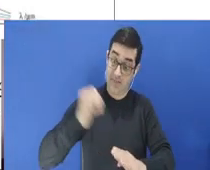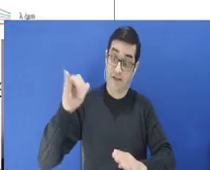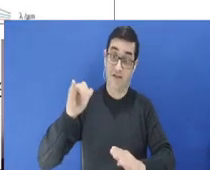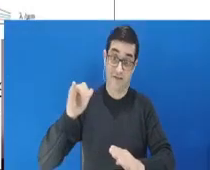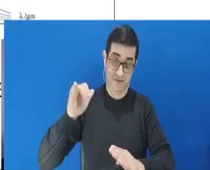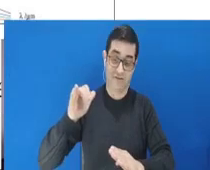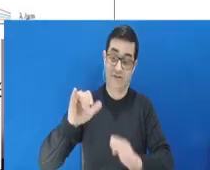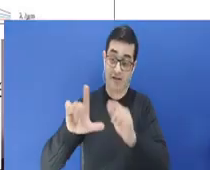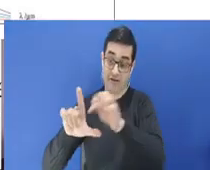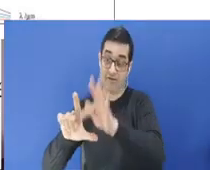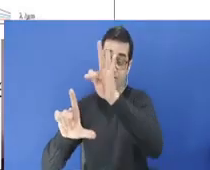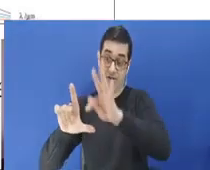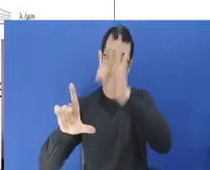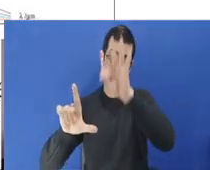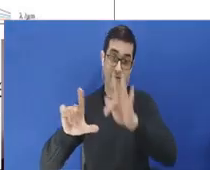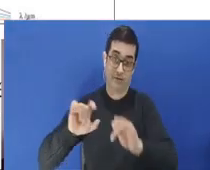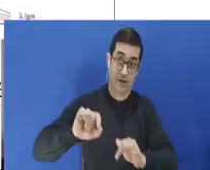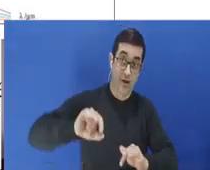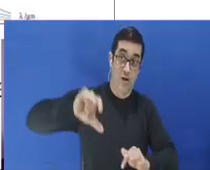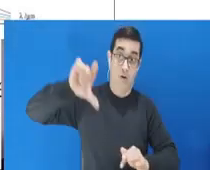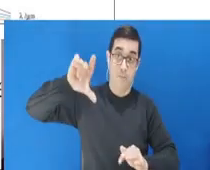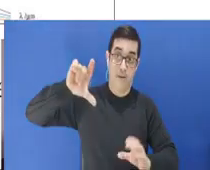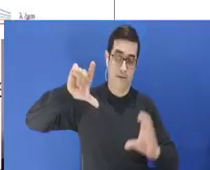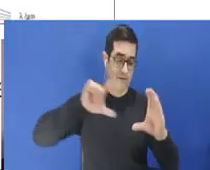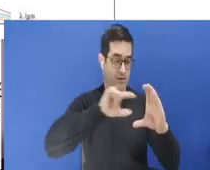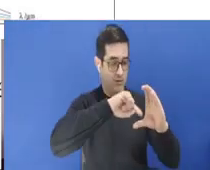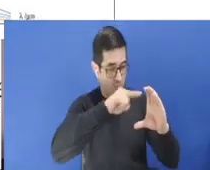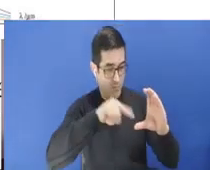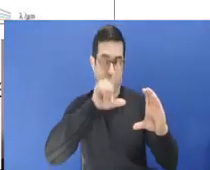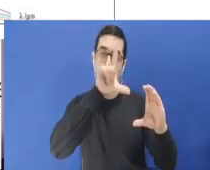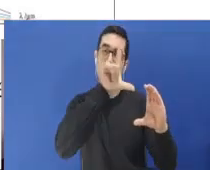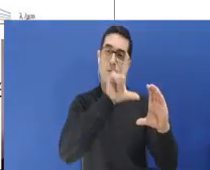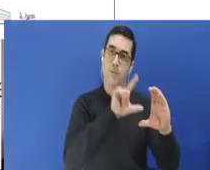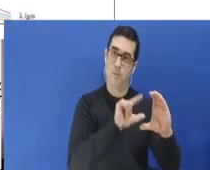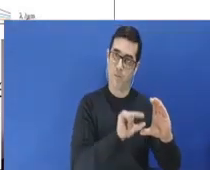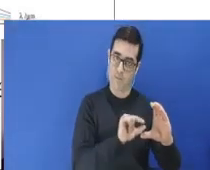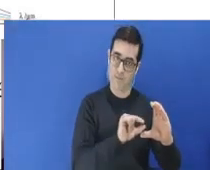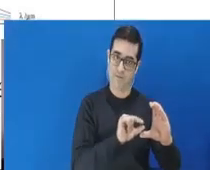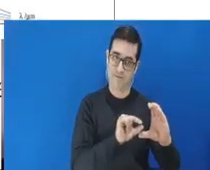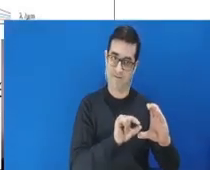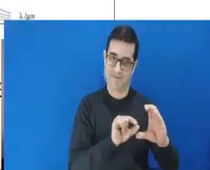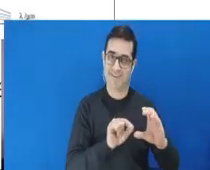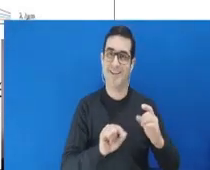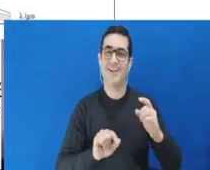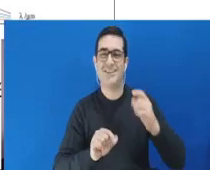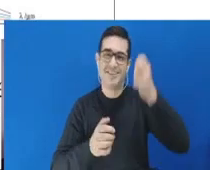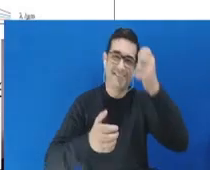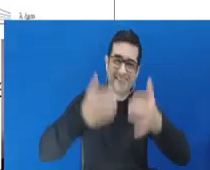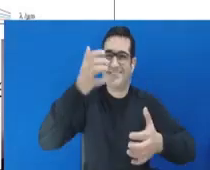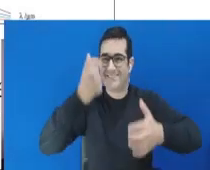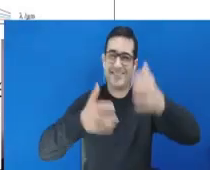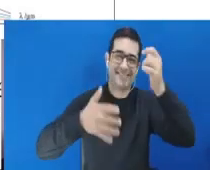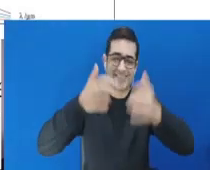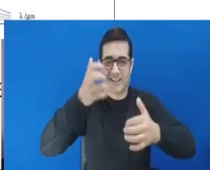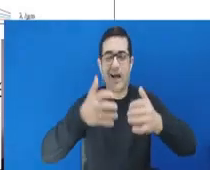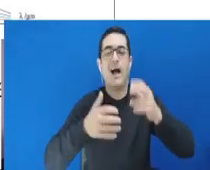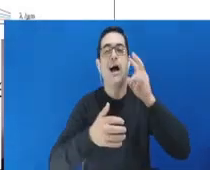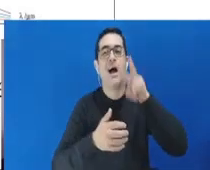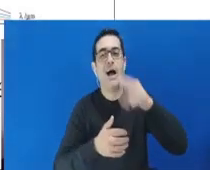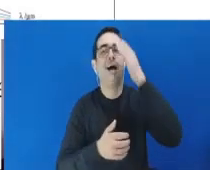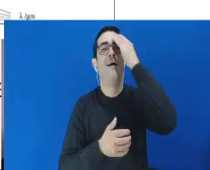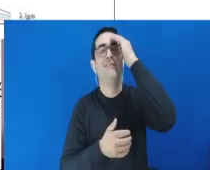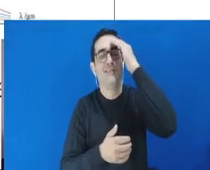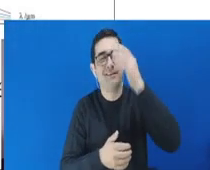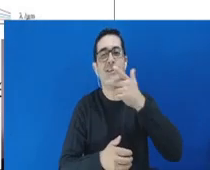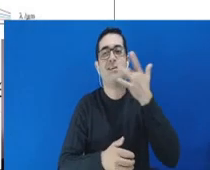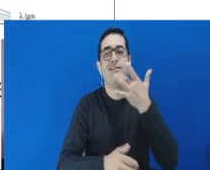onda. Essas características a gente vai falando tanto que vocês vão ver que vai começar a se tornar habitual para vocês,